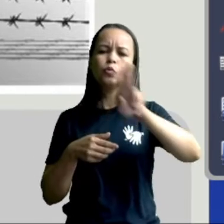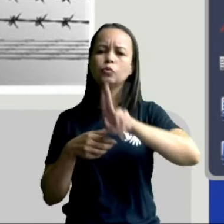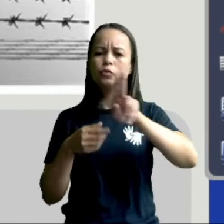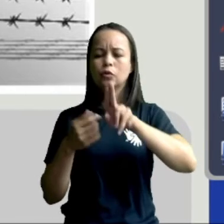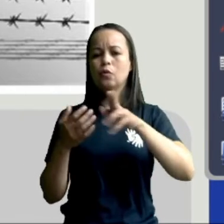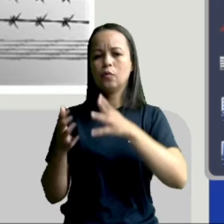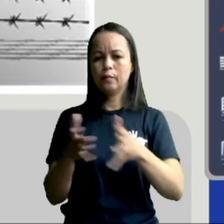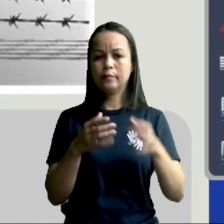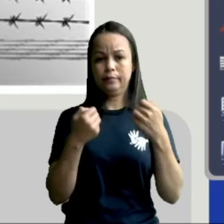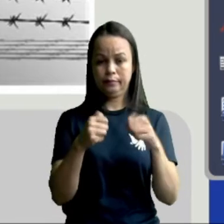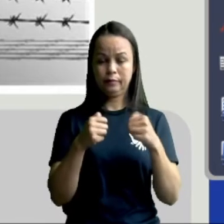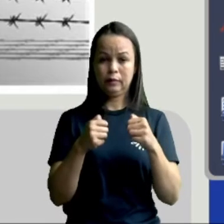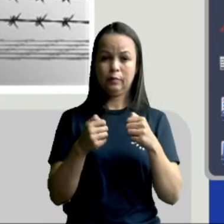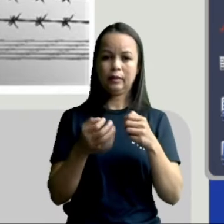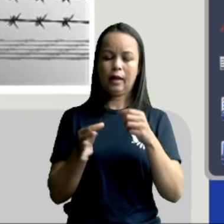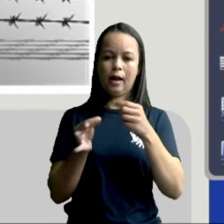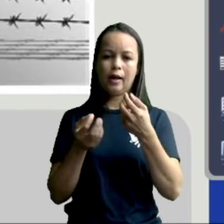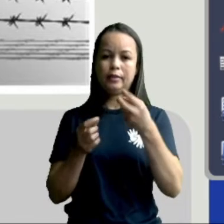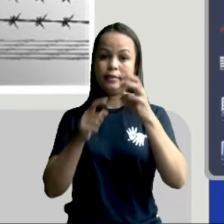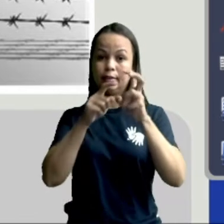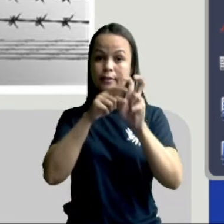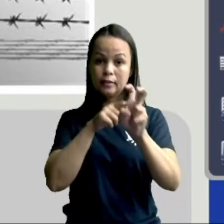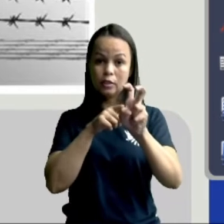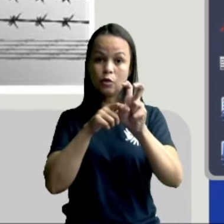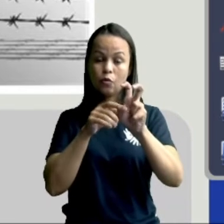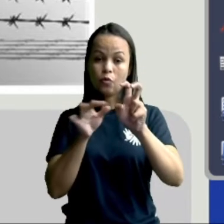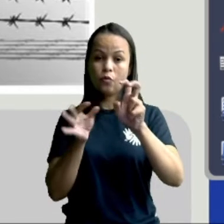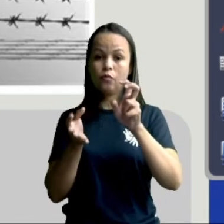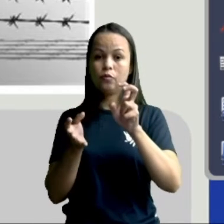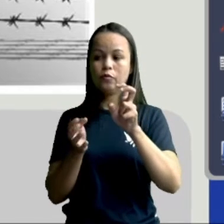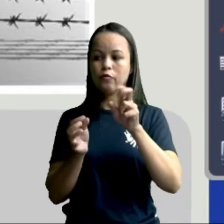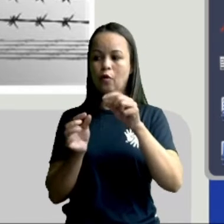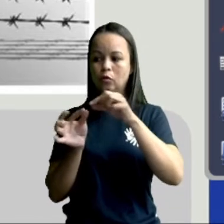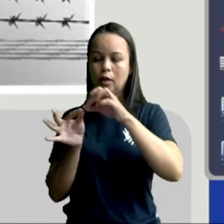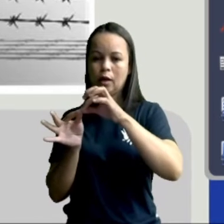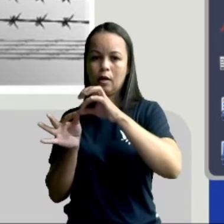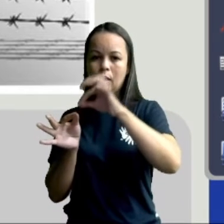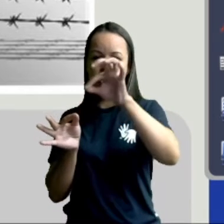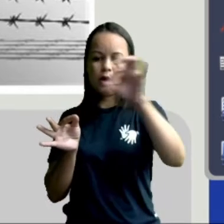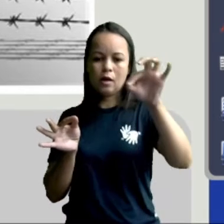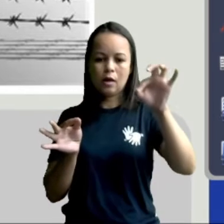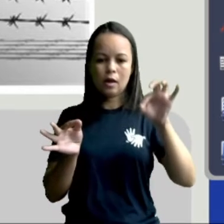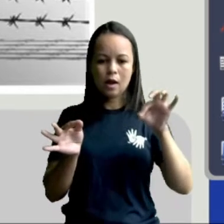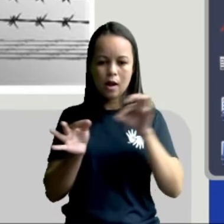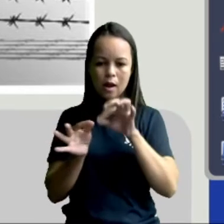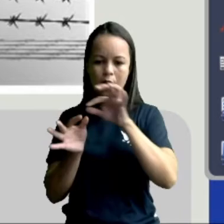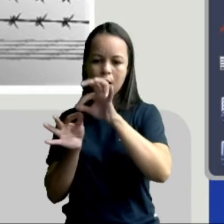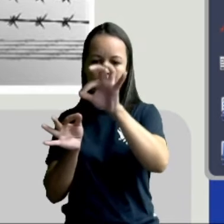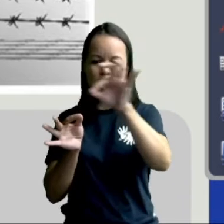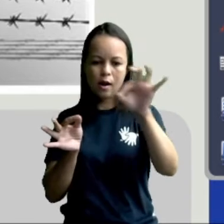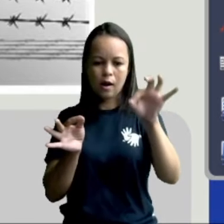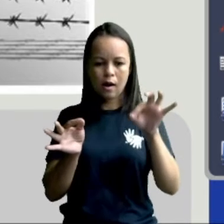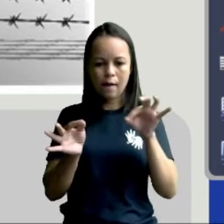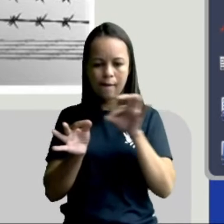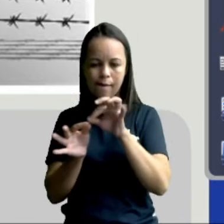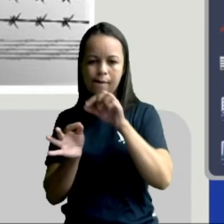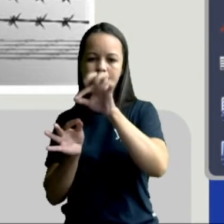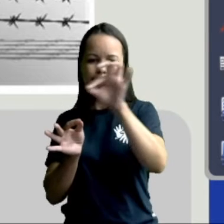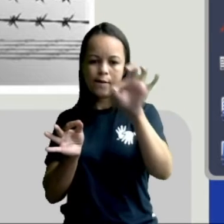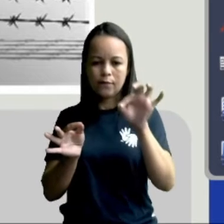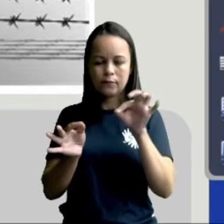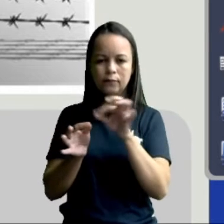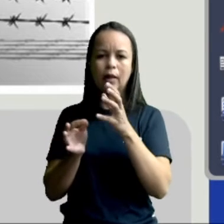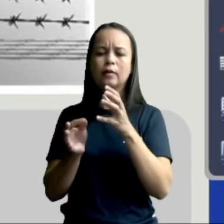arame ele precisou para dar as 5 voltas lá na sua fazenda, o que a gente tem que fazer? Somar